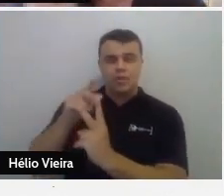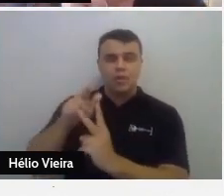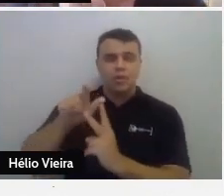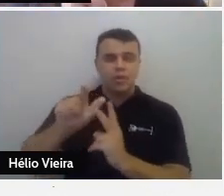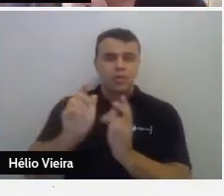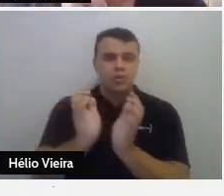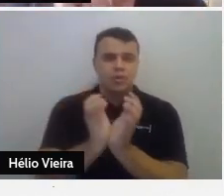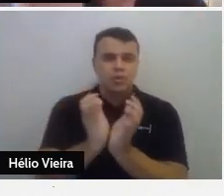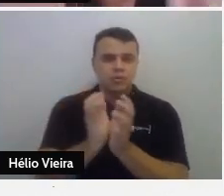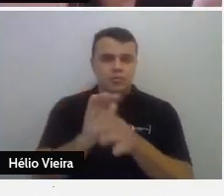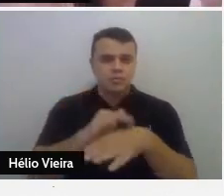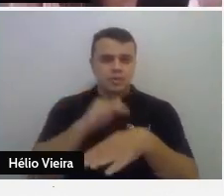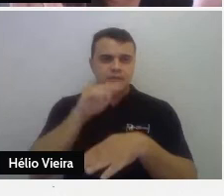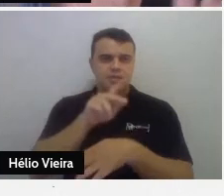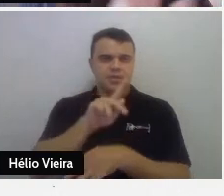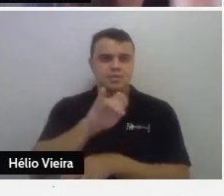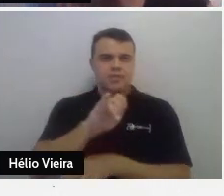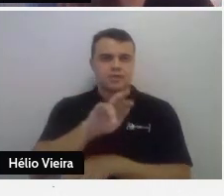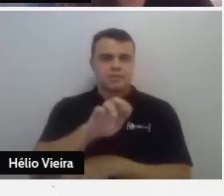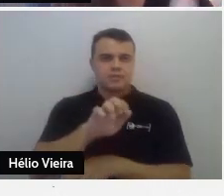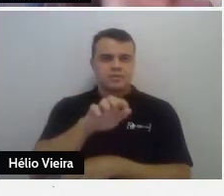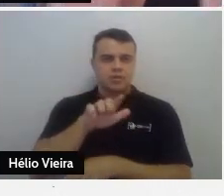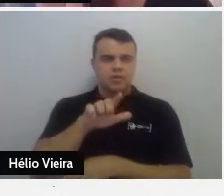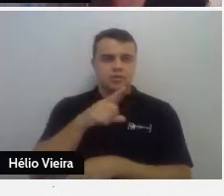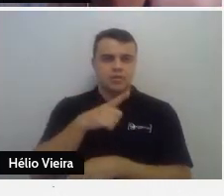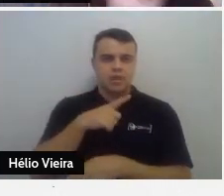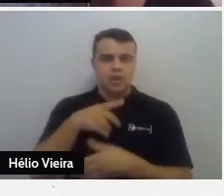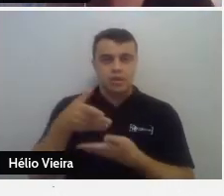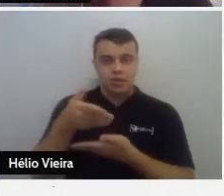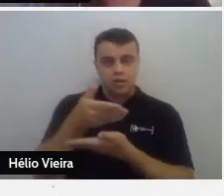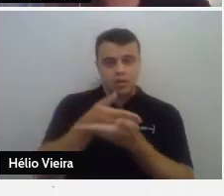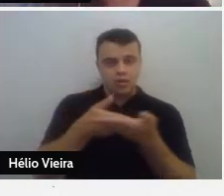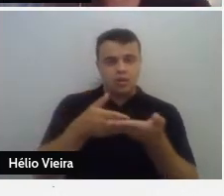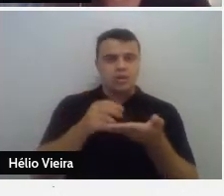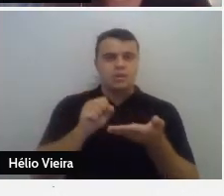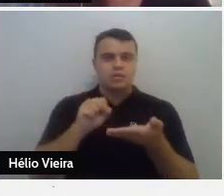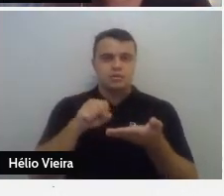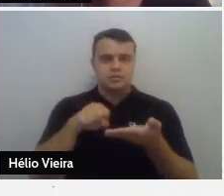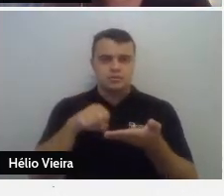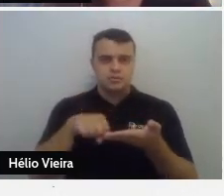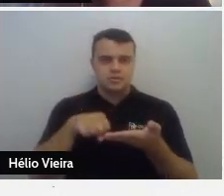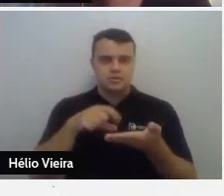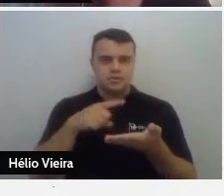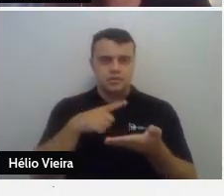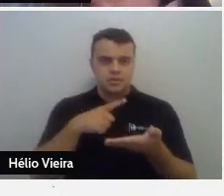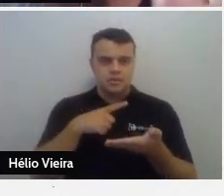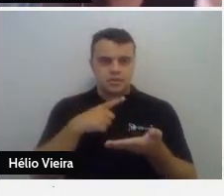fez mais pixel art, então pode haver uma troca, né, entre